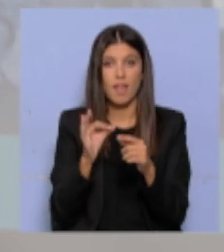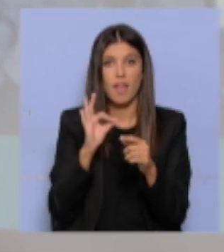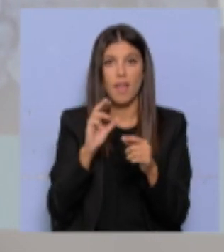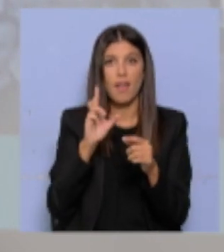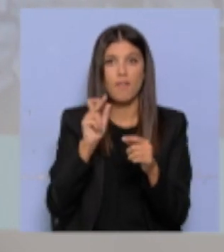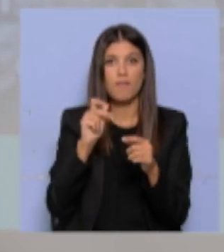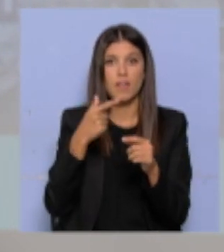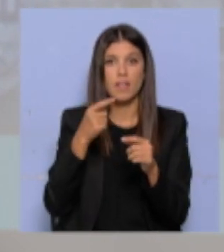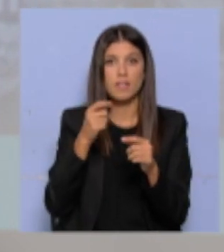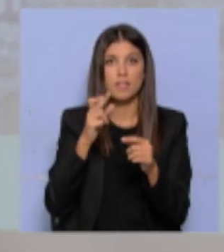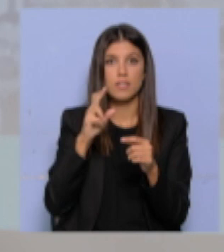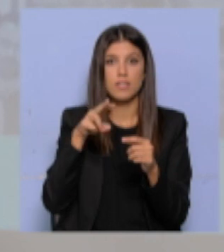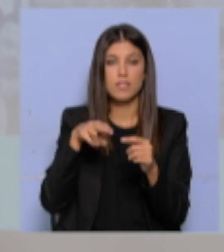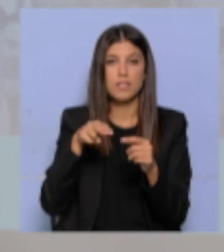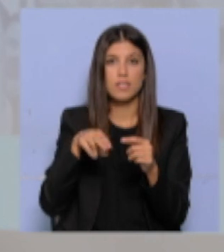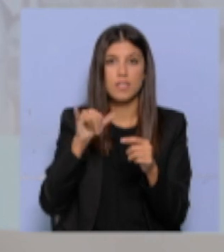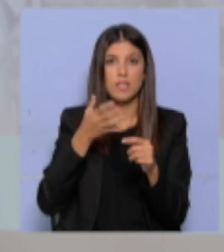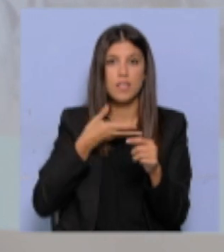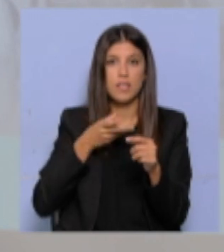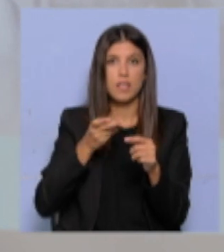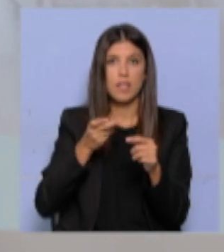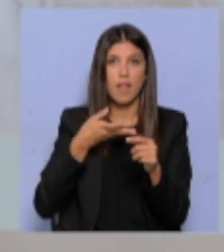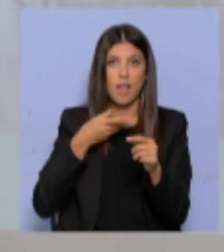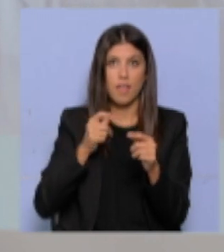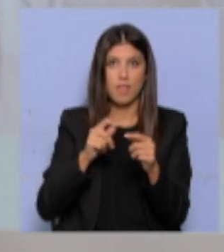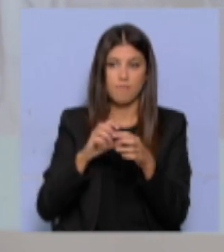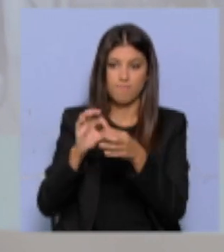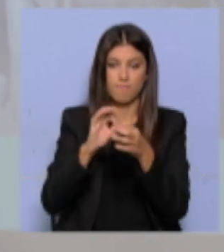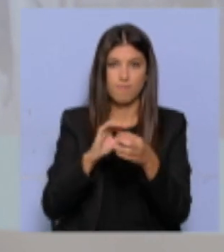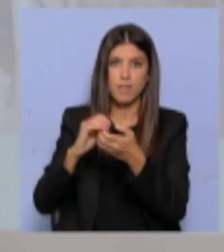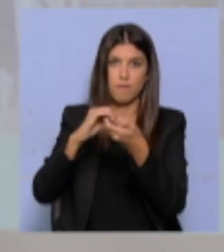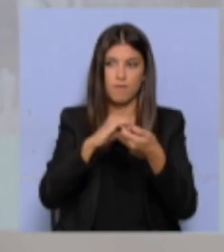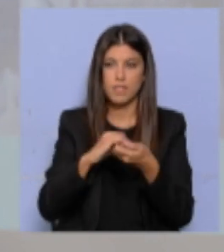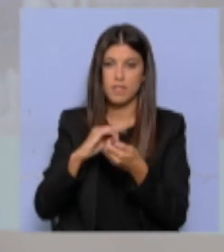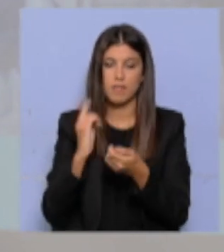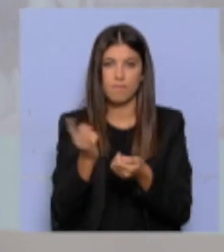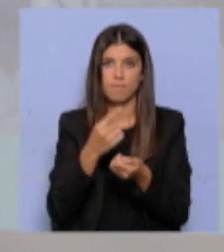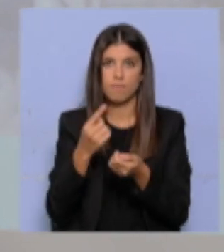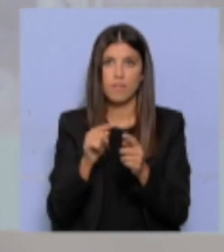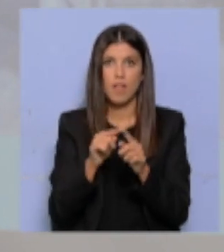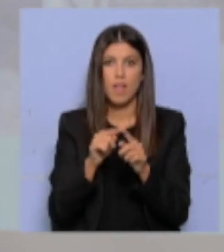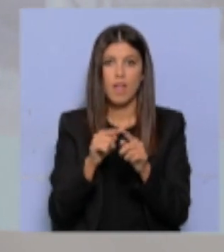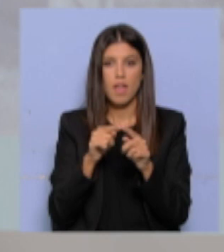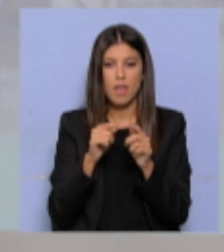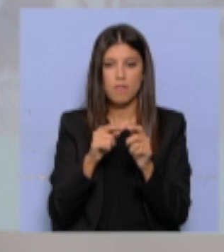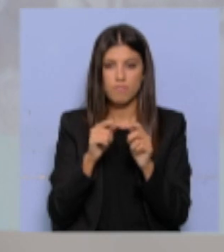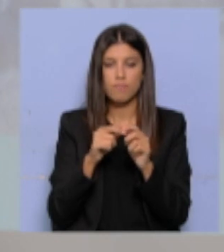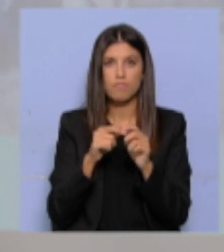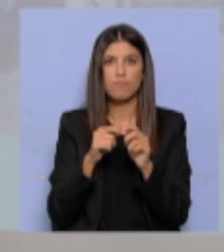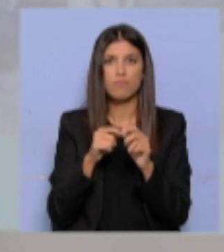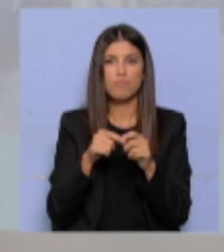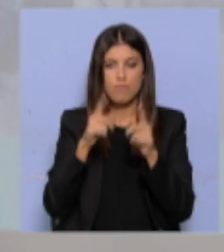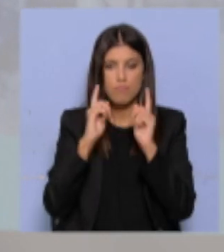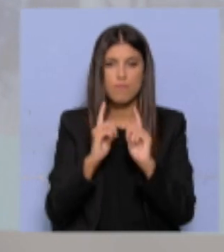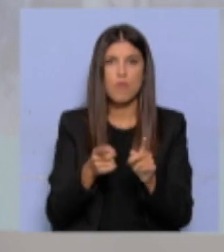universal e a amizade social do Papa Francisco, aí está precisamente o ponto de partida para um diálogo